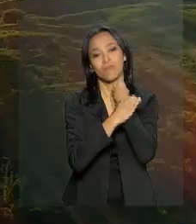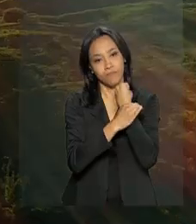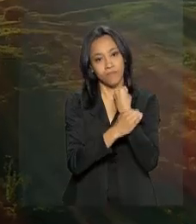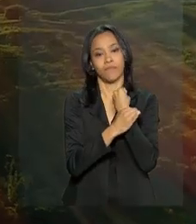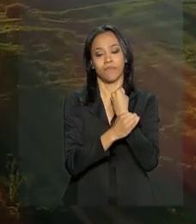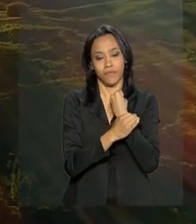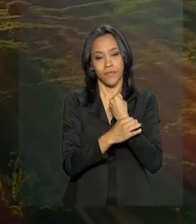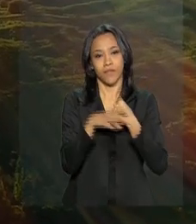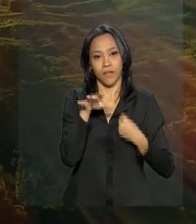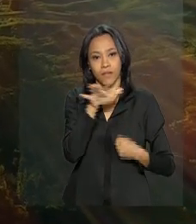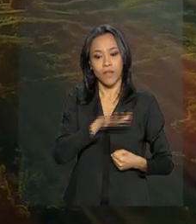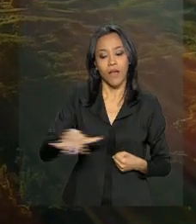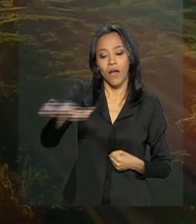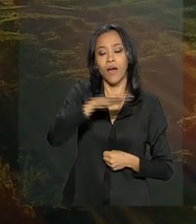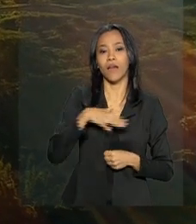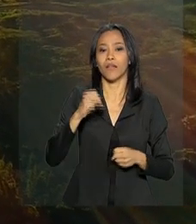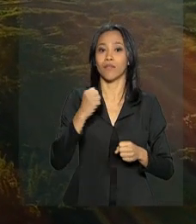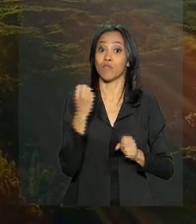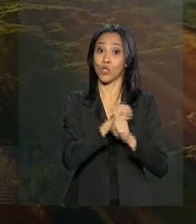socioambiental.